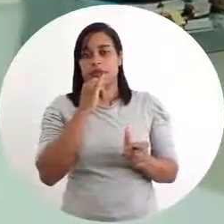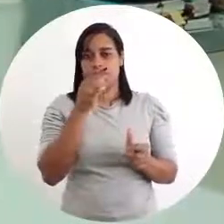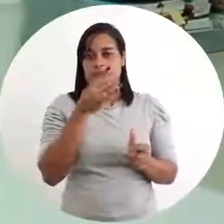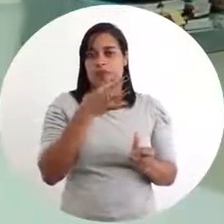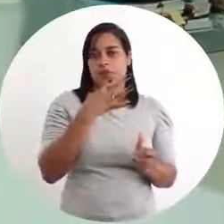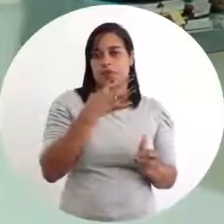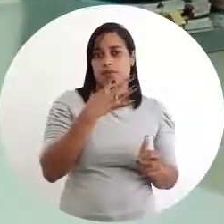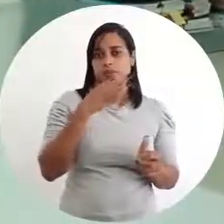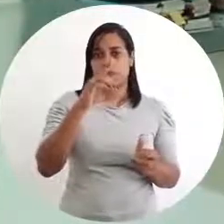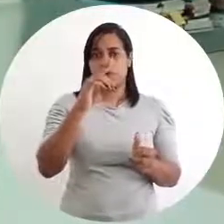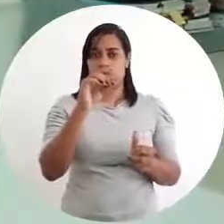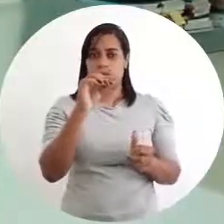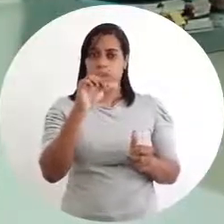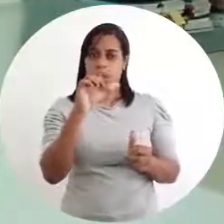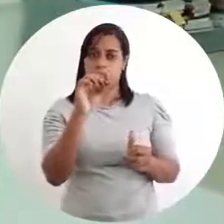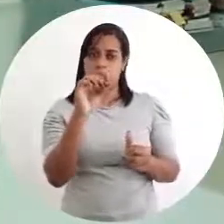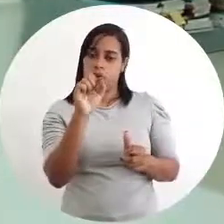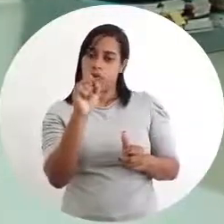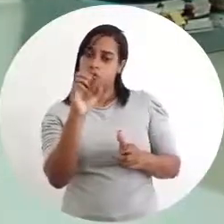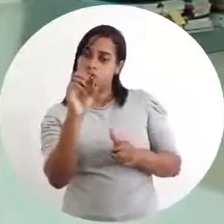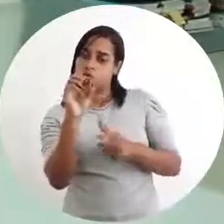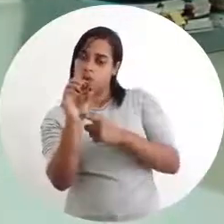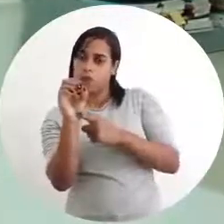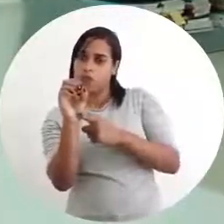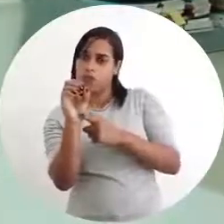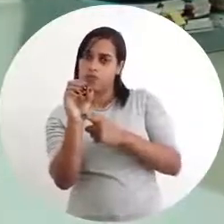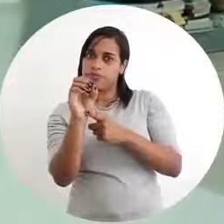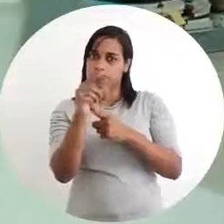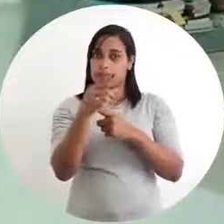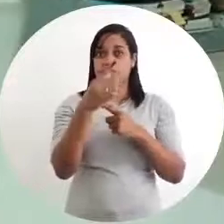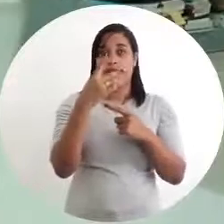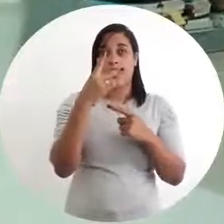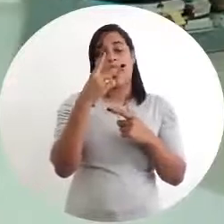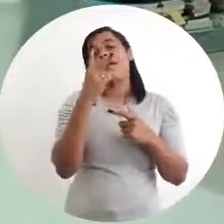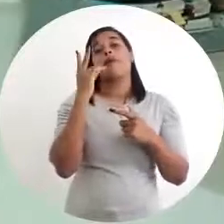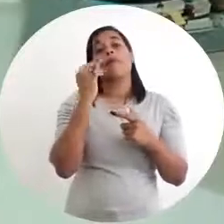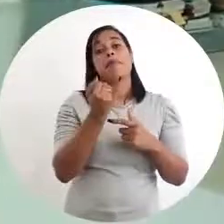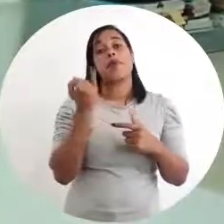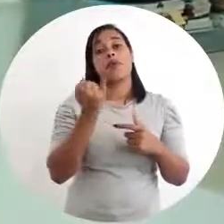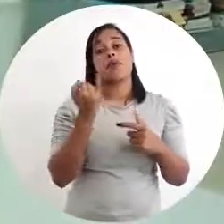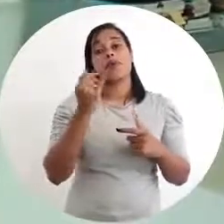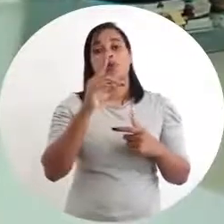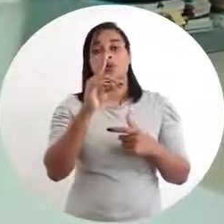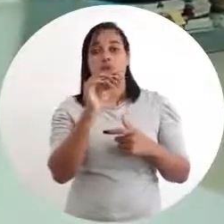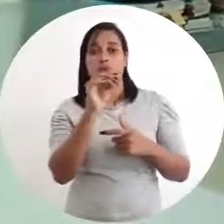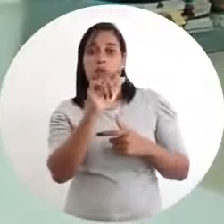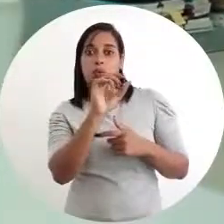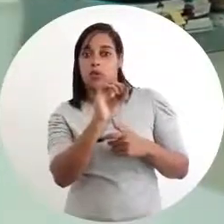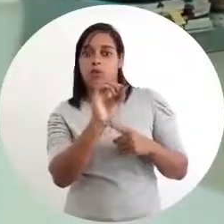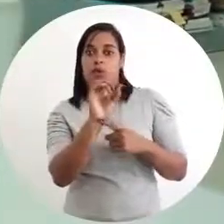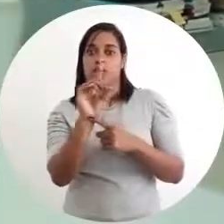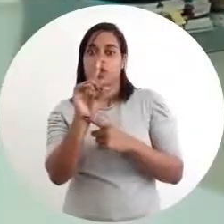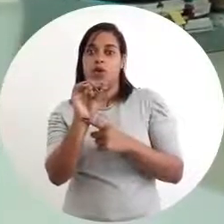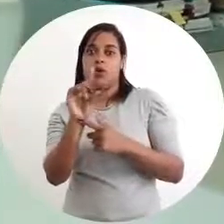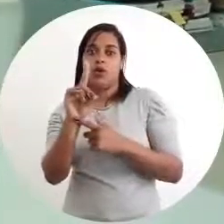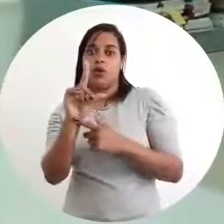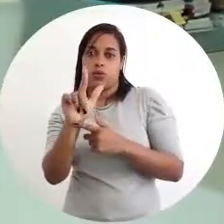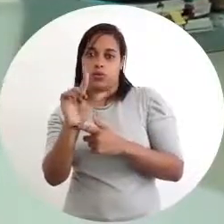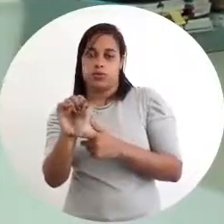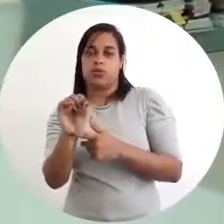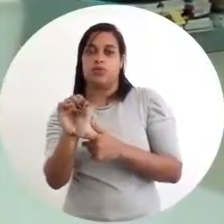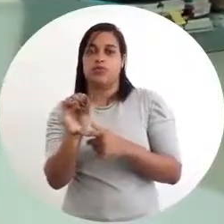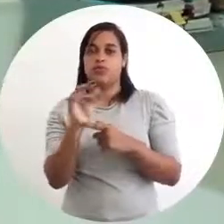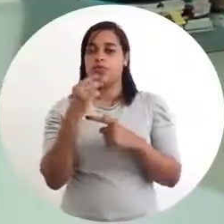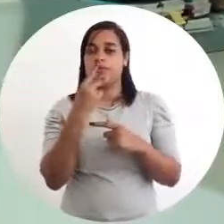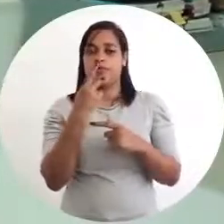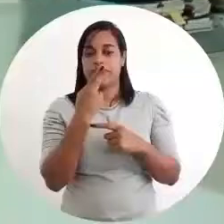já ouviu falar sobre crime doloso, né? Importante a pronúncia que é dolo e não dolo. Então, o